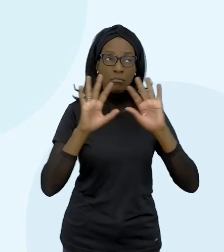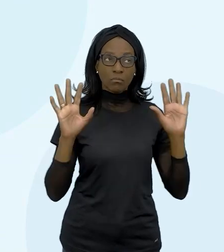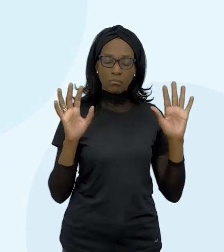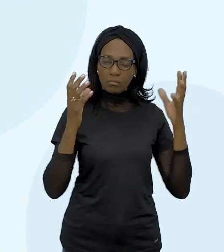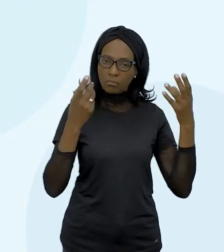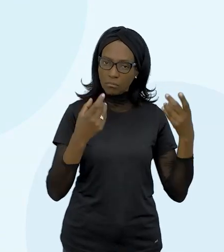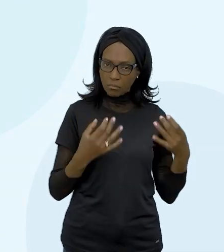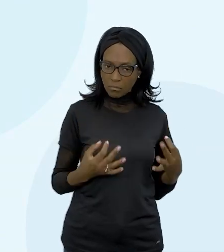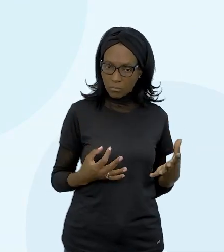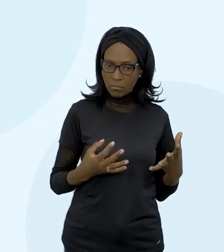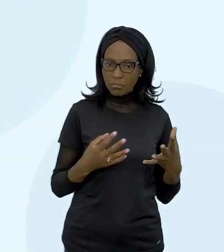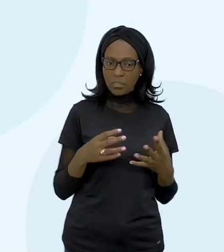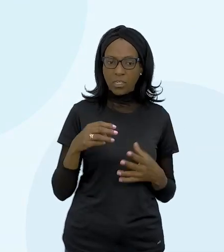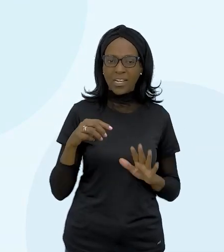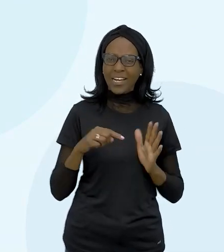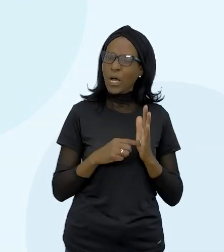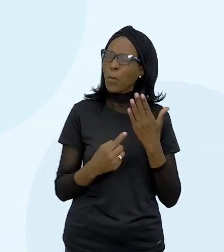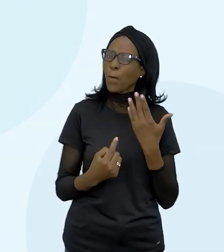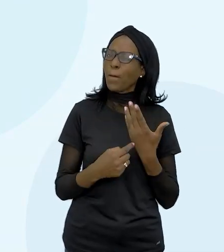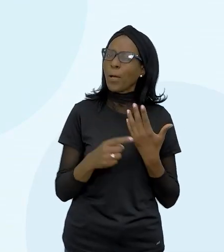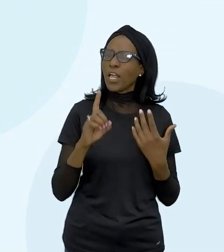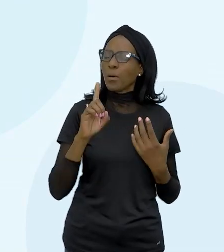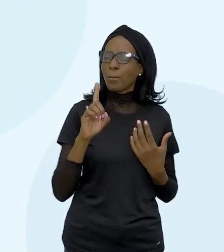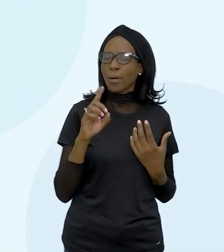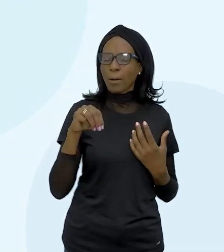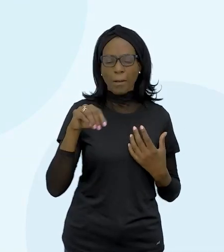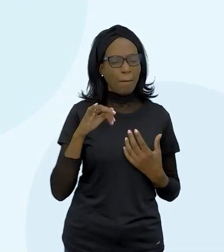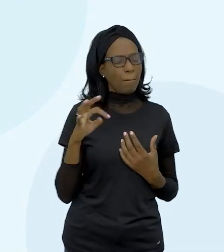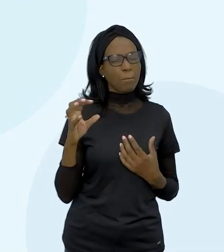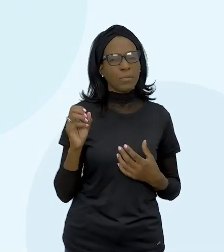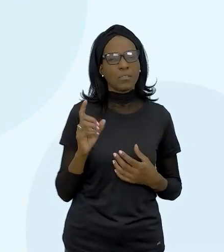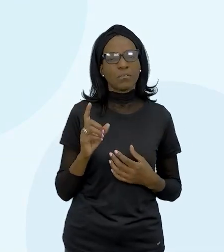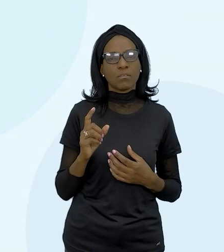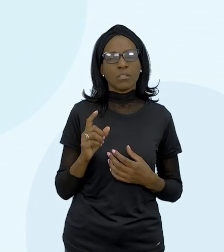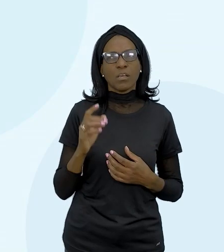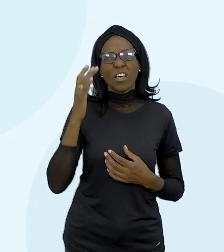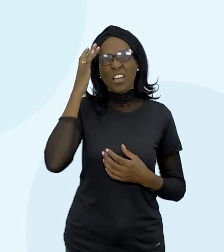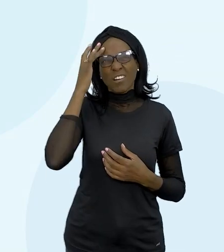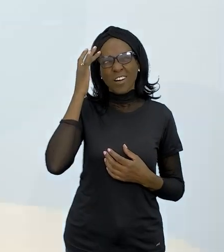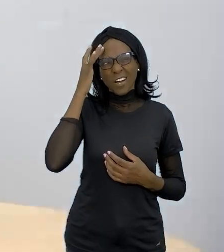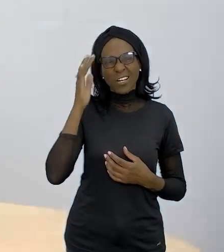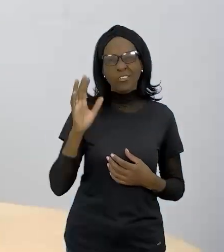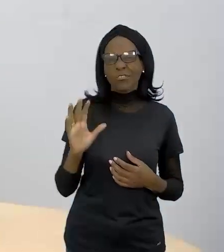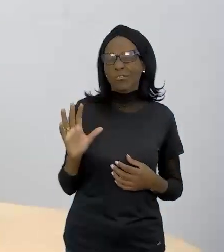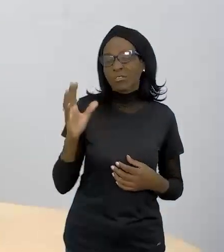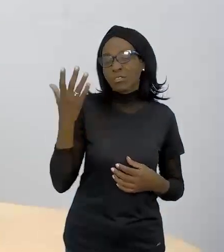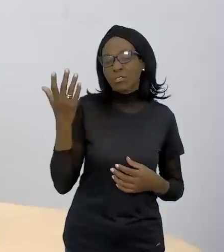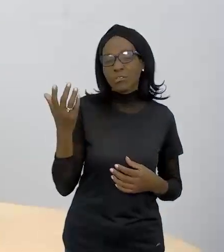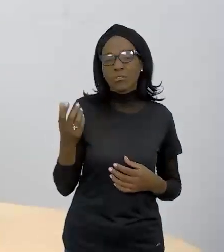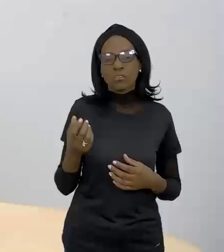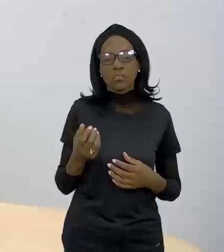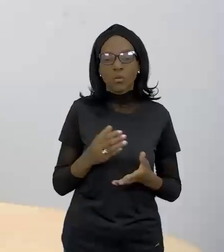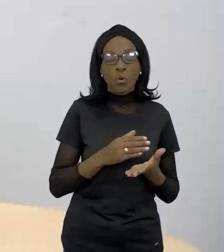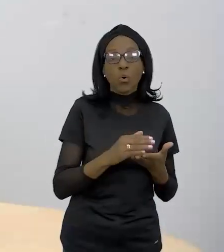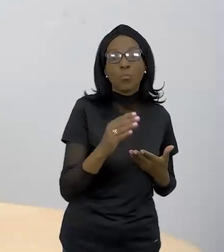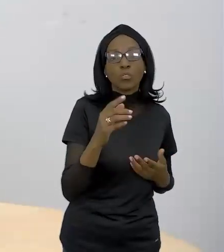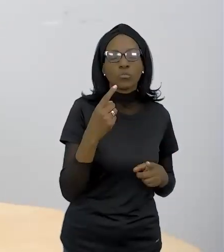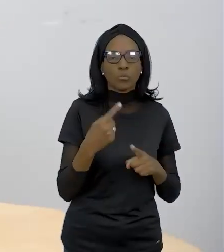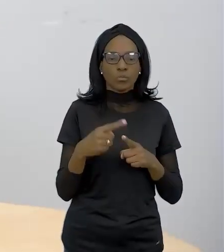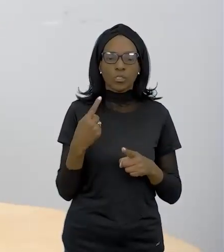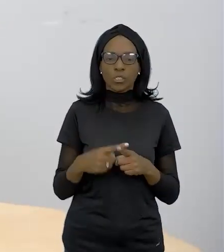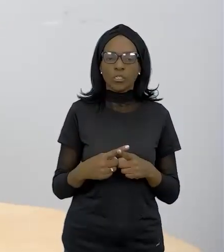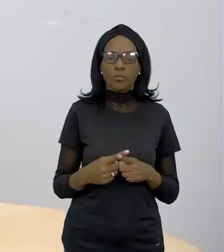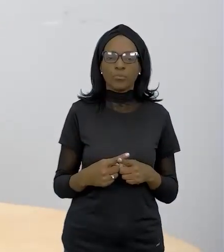esclarecer um mito, né? Eu acredito que esse mito, ele acabou sendo instaurado por causa